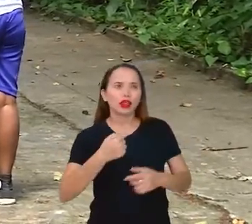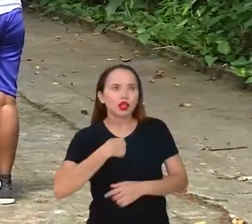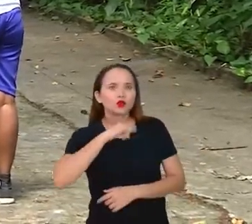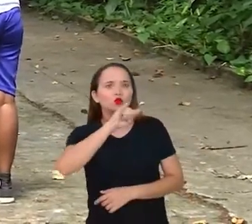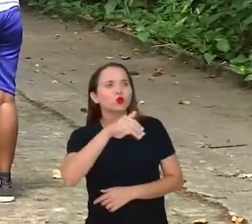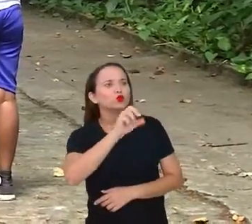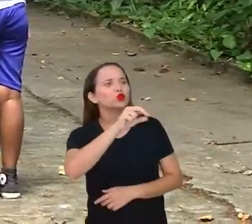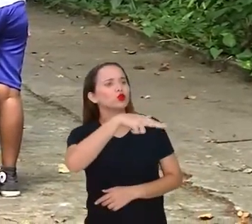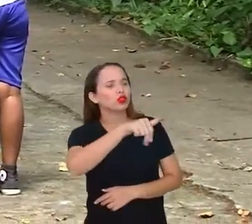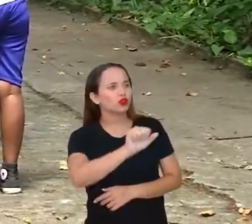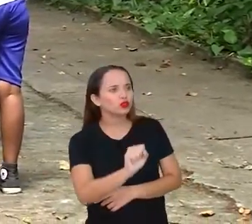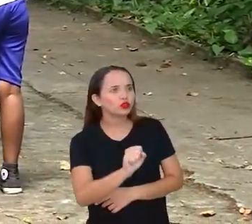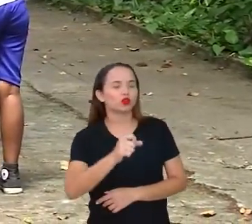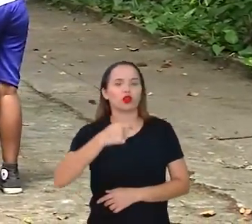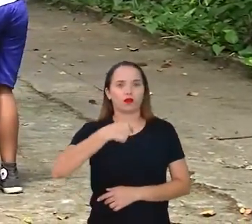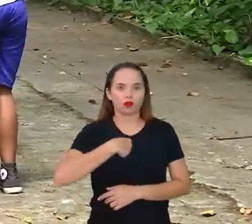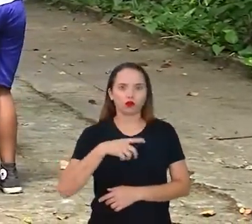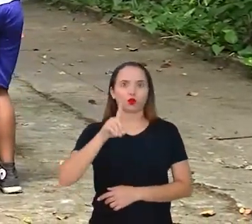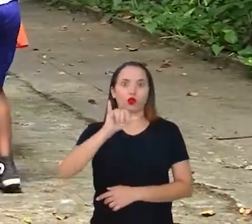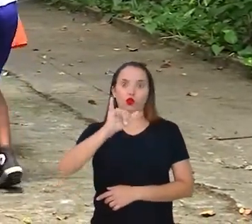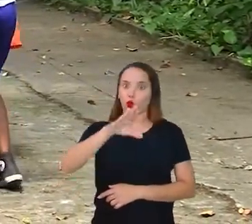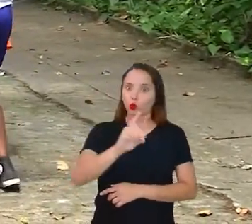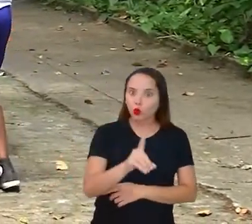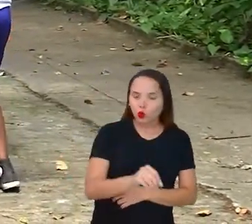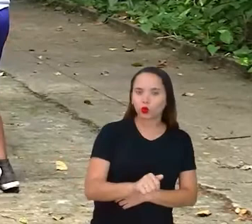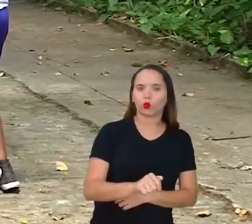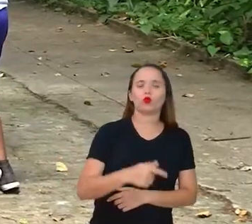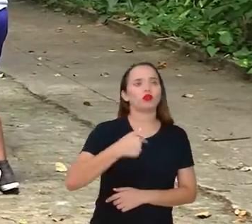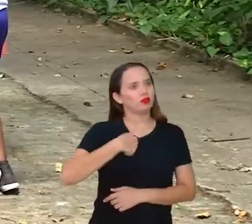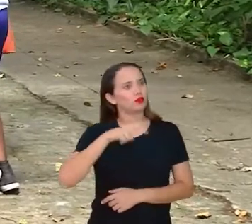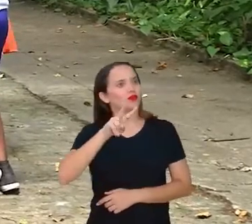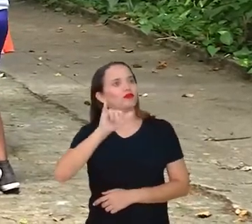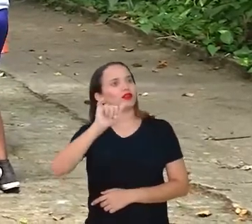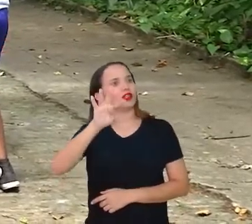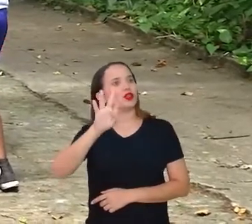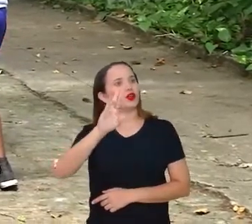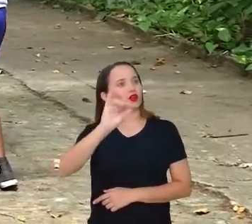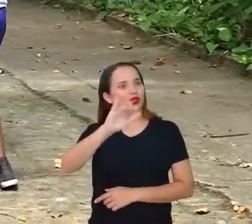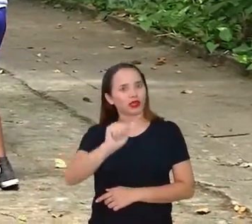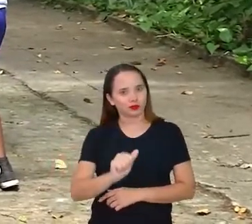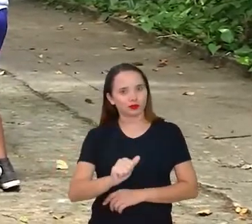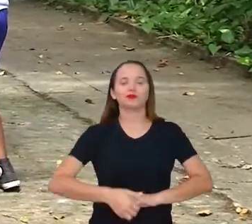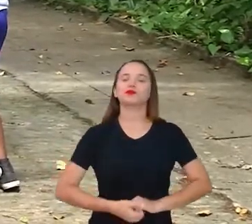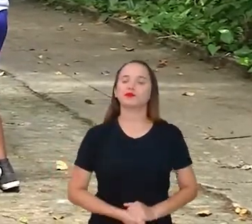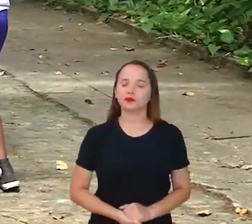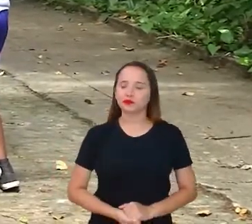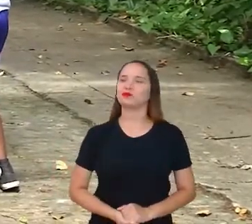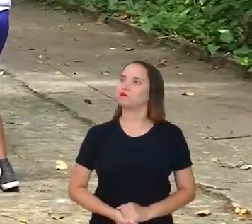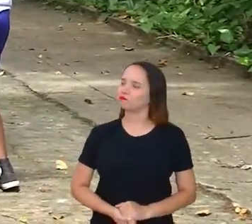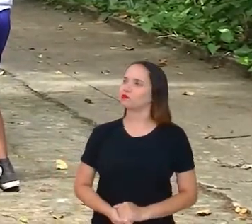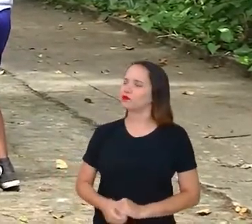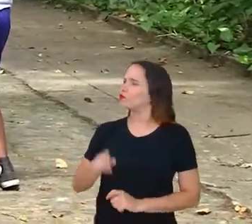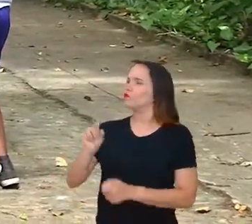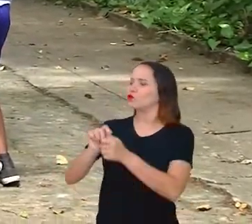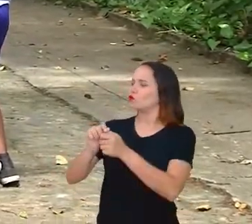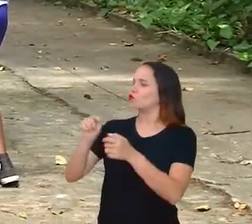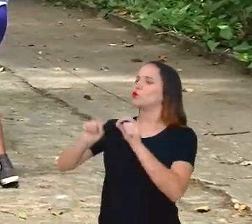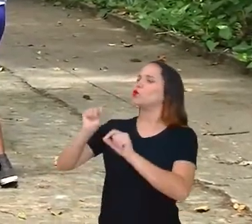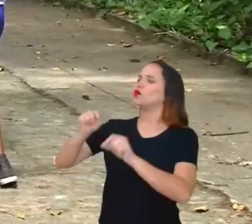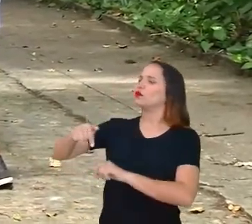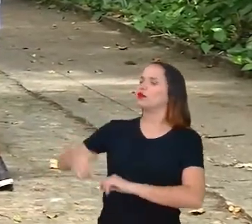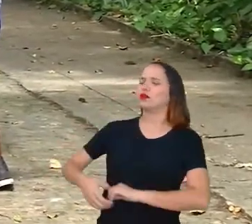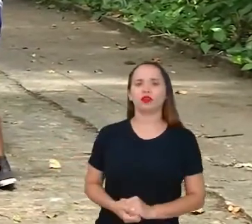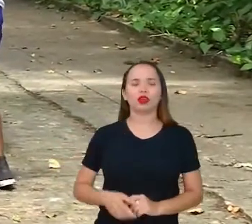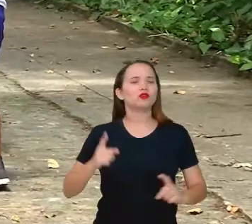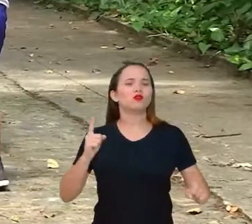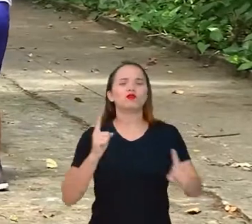Eu sou Jonas. Jonas? Eu sou Diogo. Diogo? E Vitória. E Vitória? Vocês estão fazendo o que aqui, hein? A gente está tentando